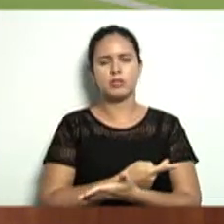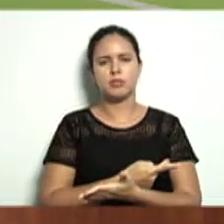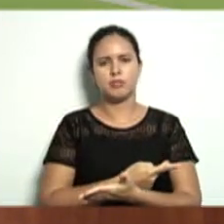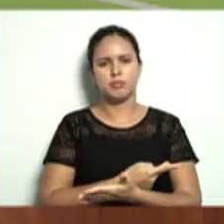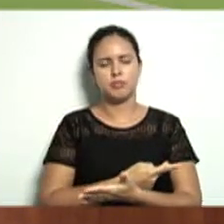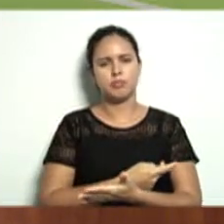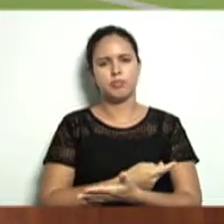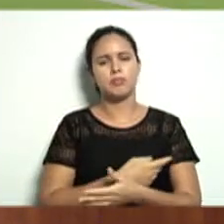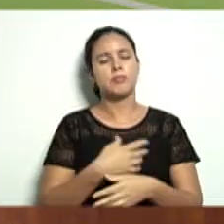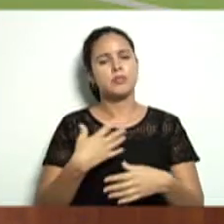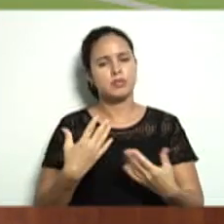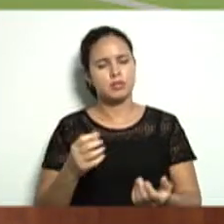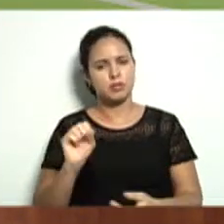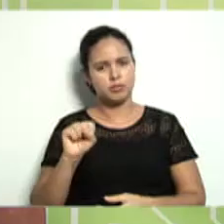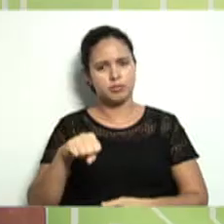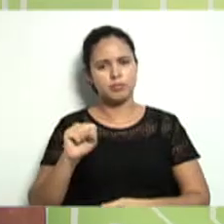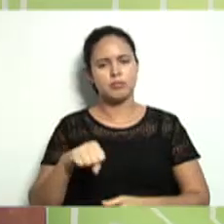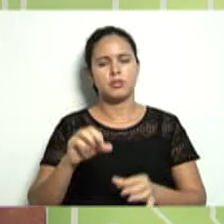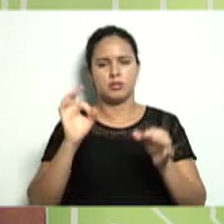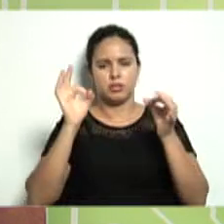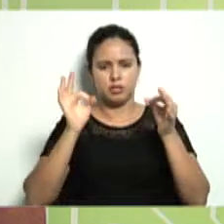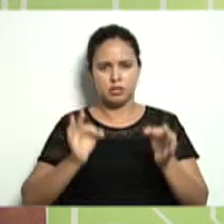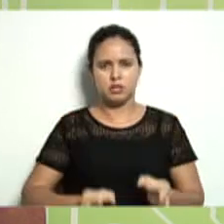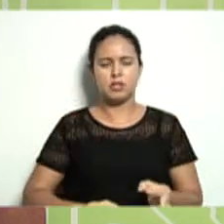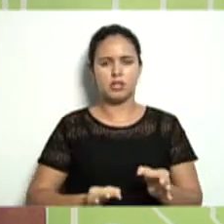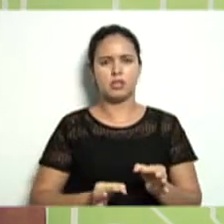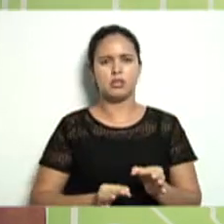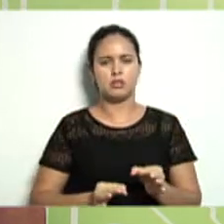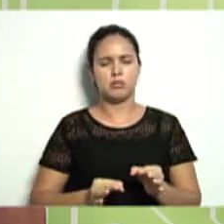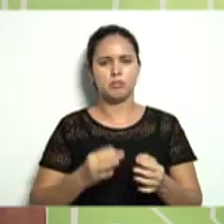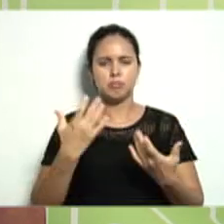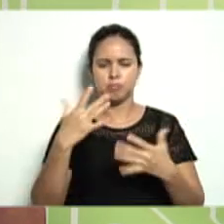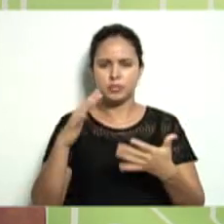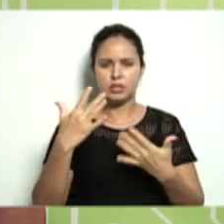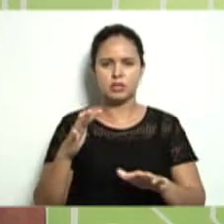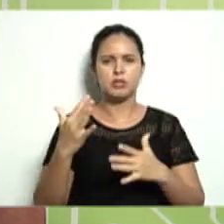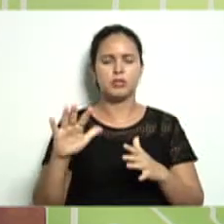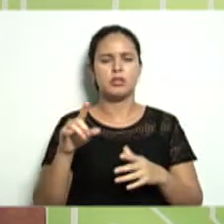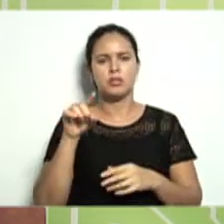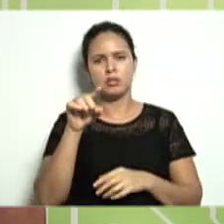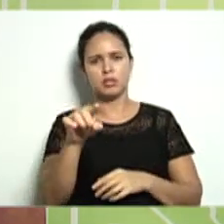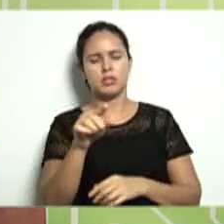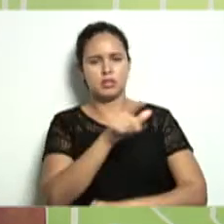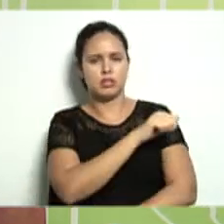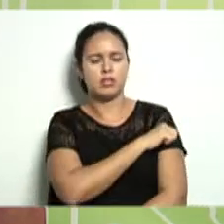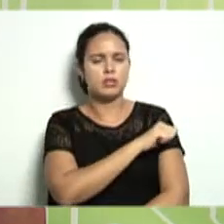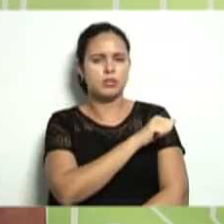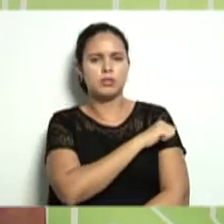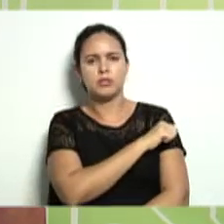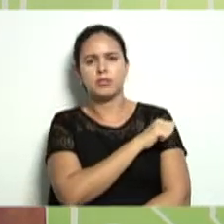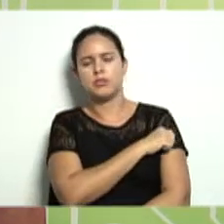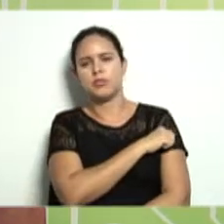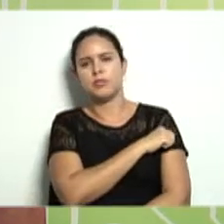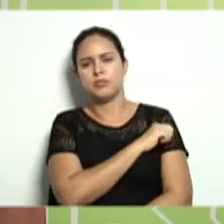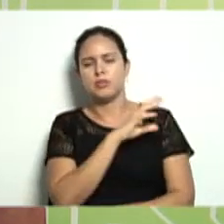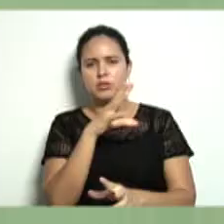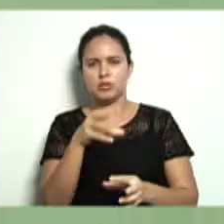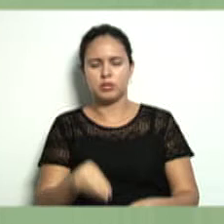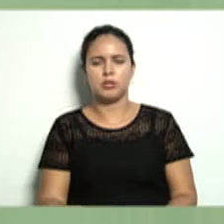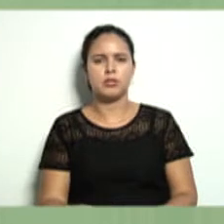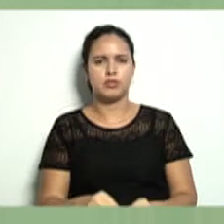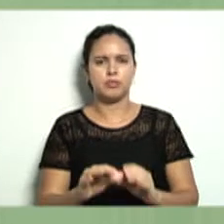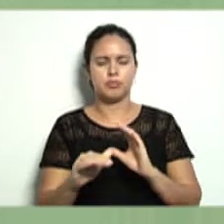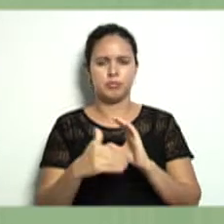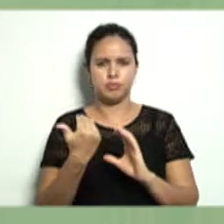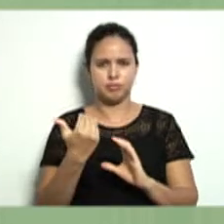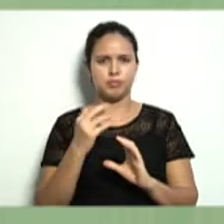bem, estavam atentos às nossas aulas aí. Quero parabenizá-los aí pela resposta, todos que estão enviando